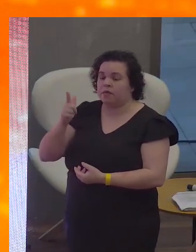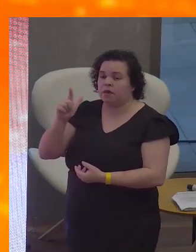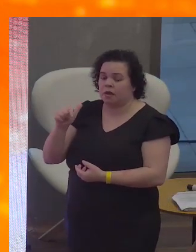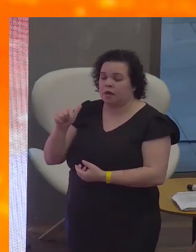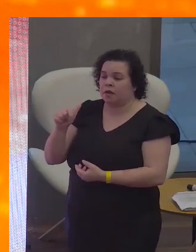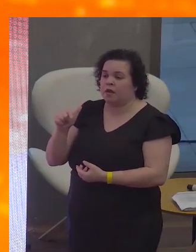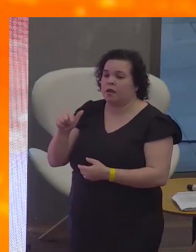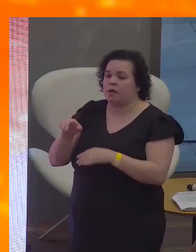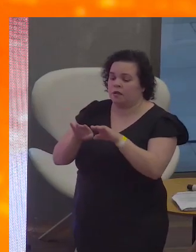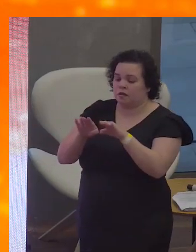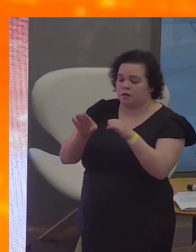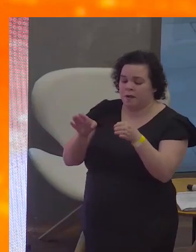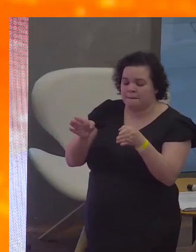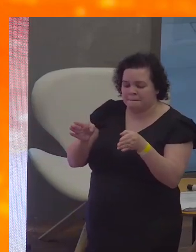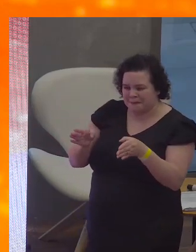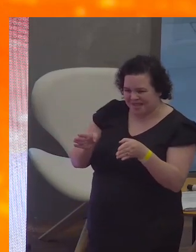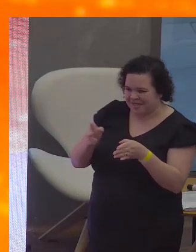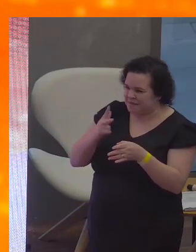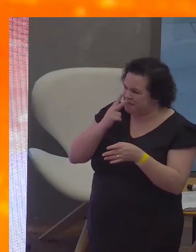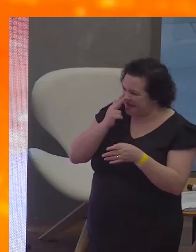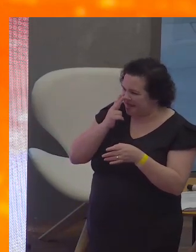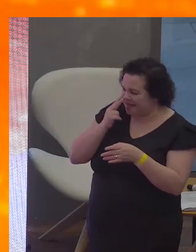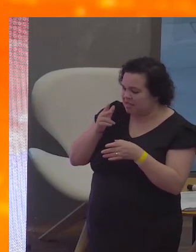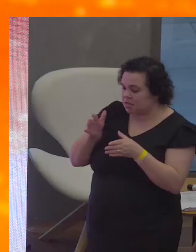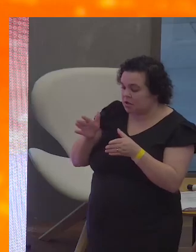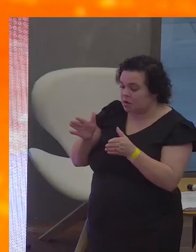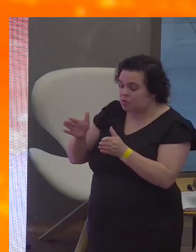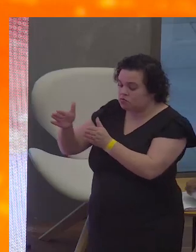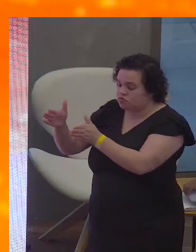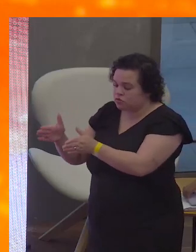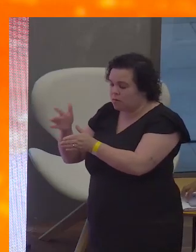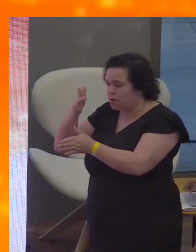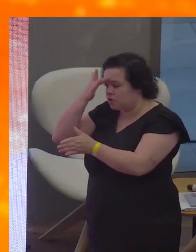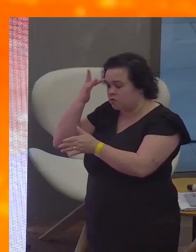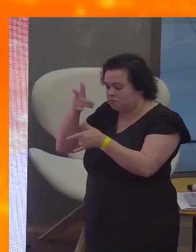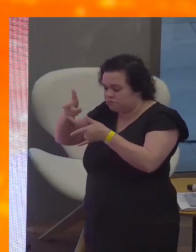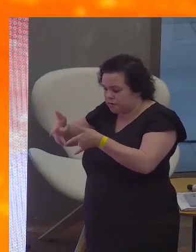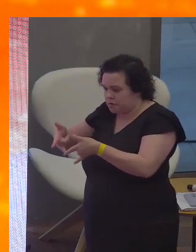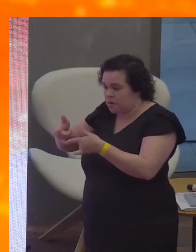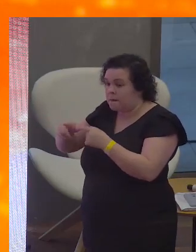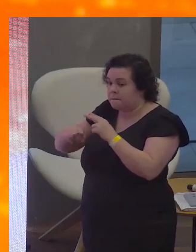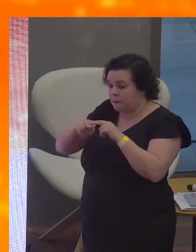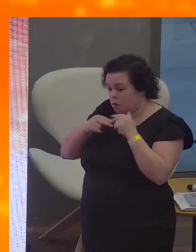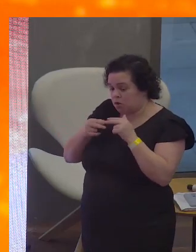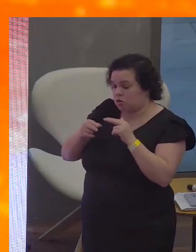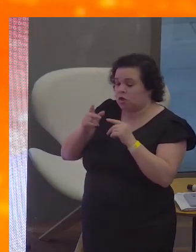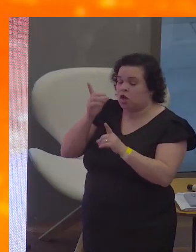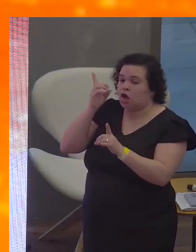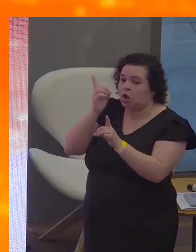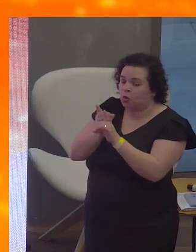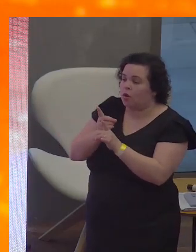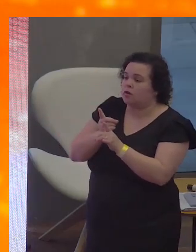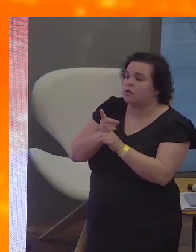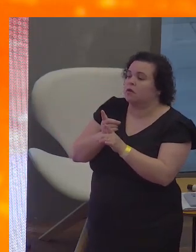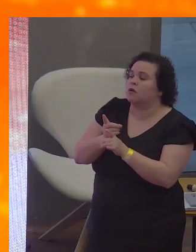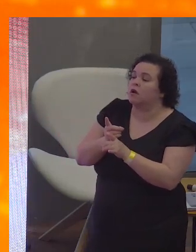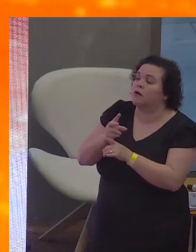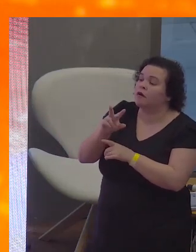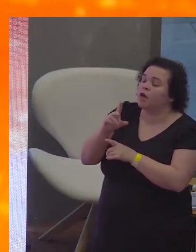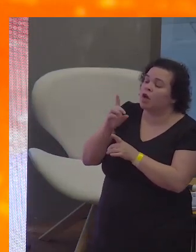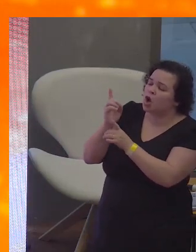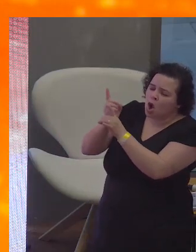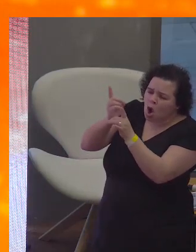da mesinha de cabeceira de todo produtor. Por isso que você vai encontrar todos os